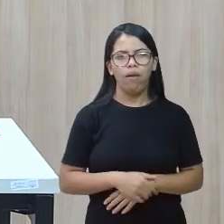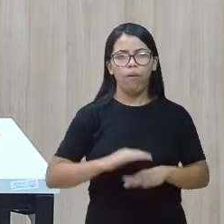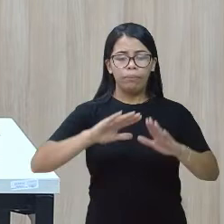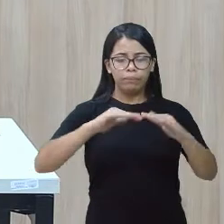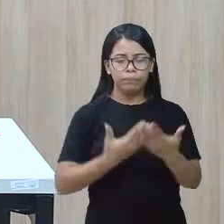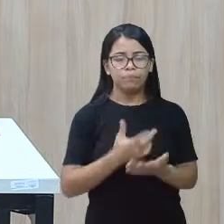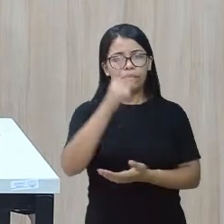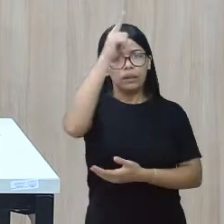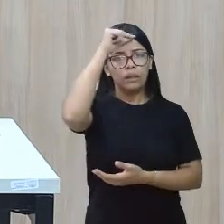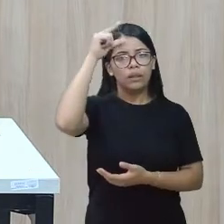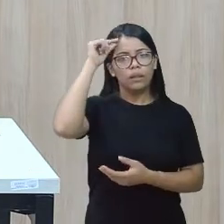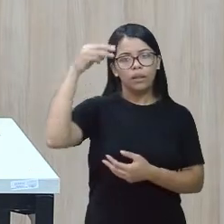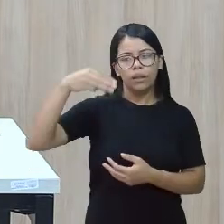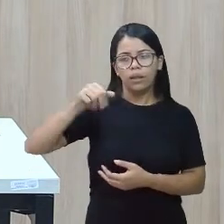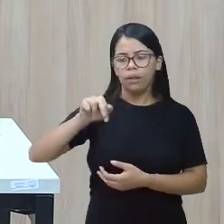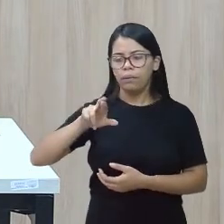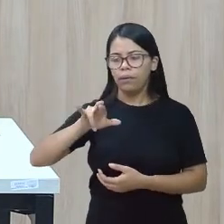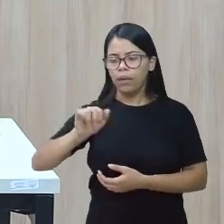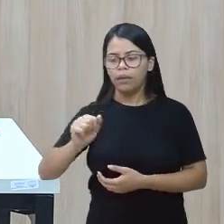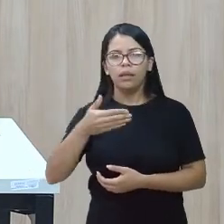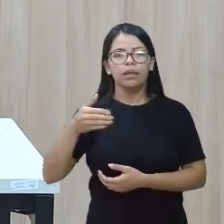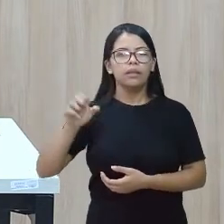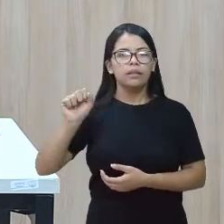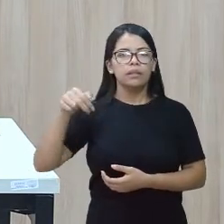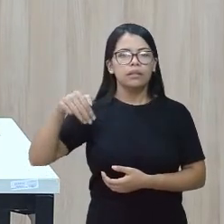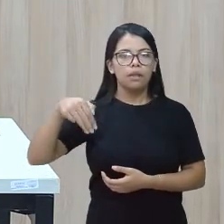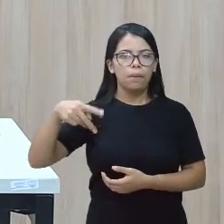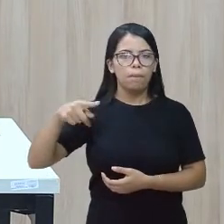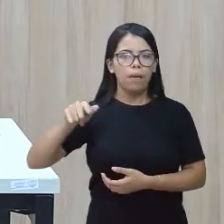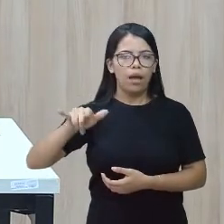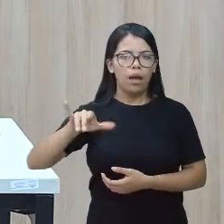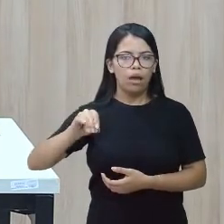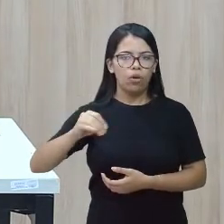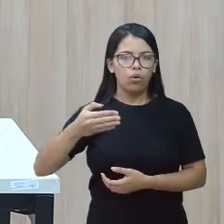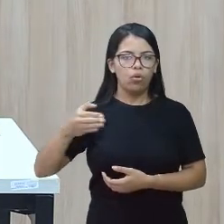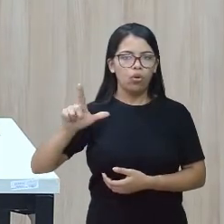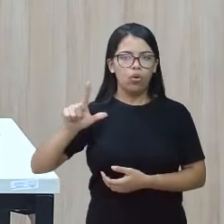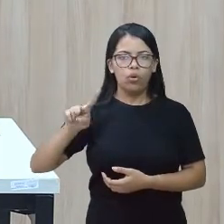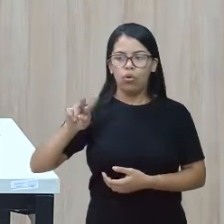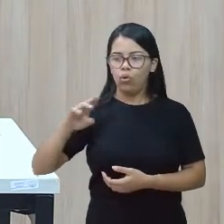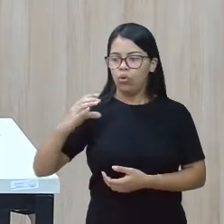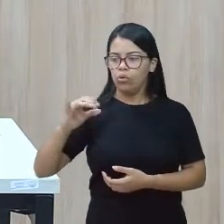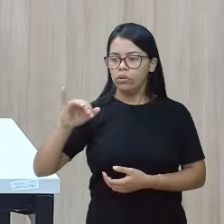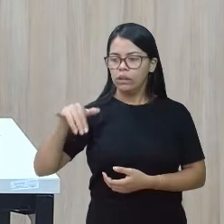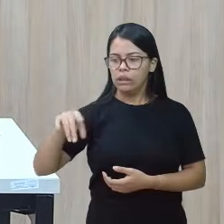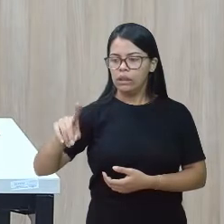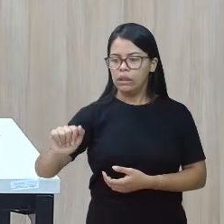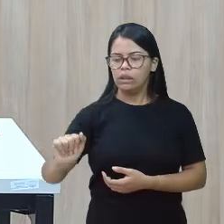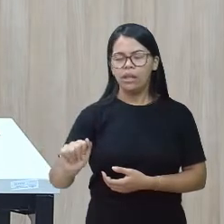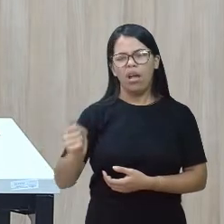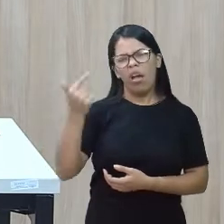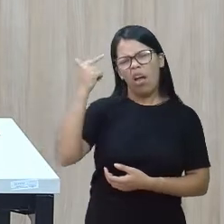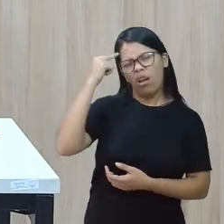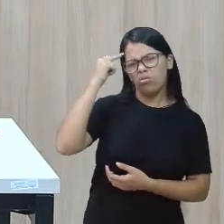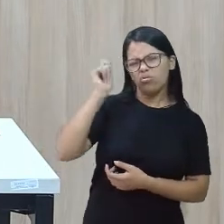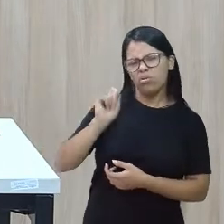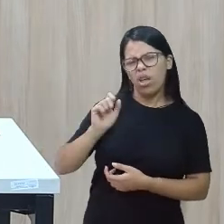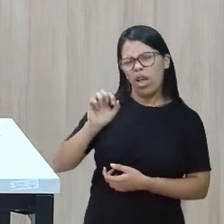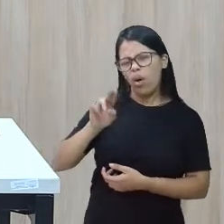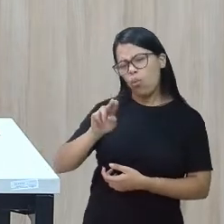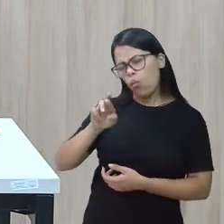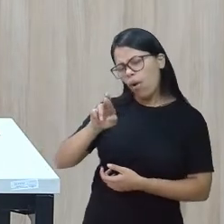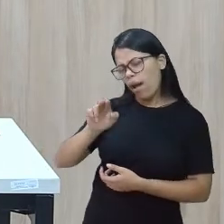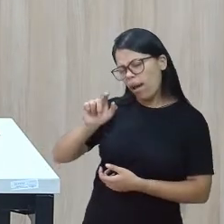Municipal. A escola municipal Maria Sampaio, né? Eu nem acho que é no R5, alguma coisa assim. Eu acho que eu já